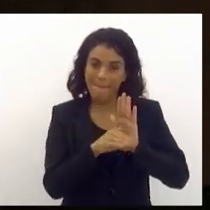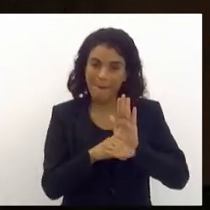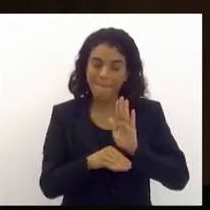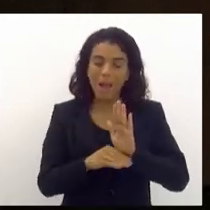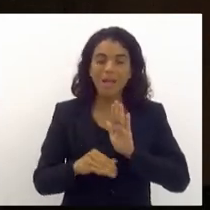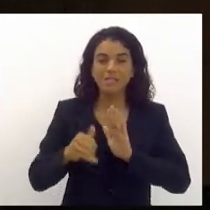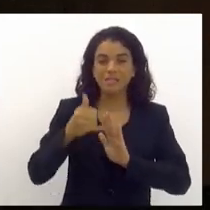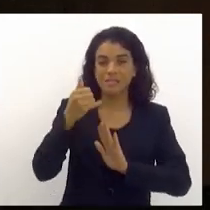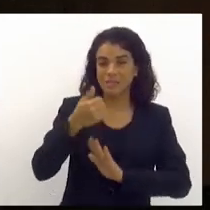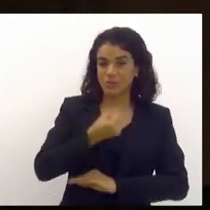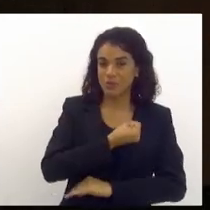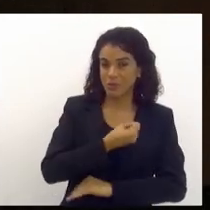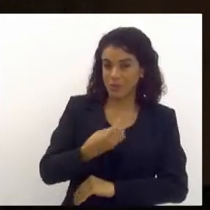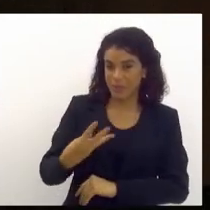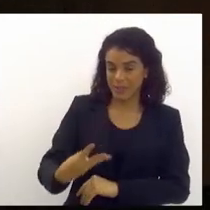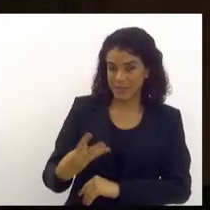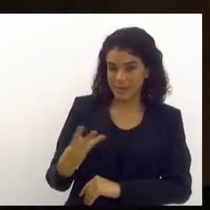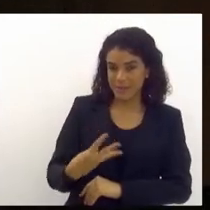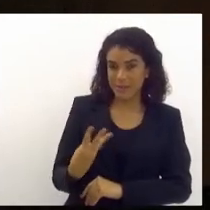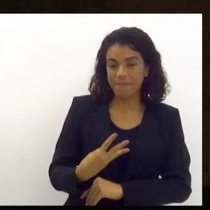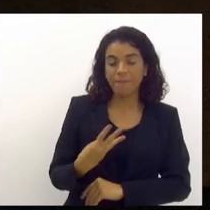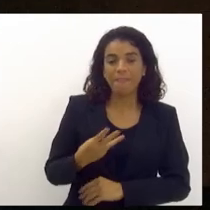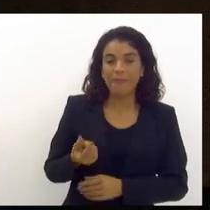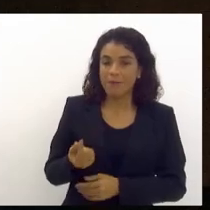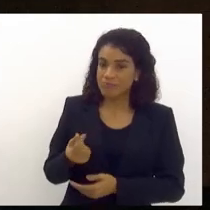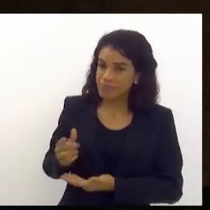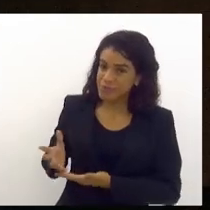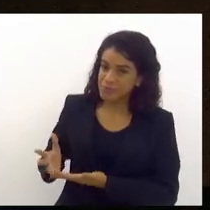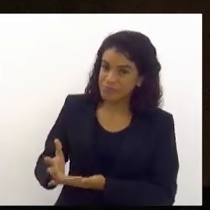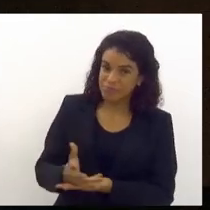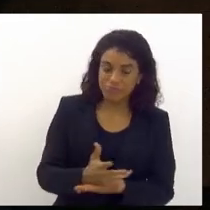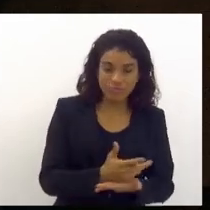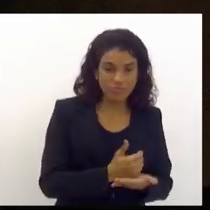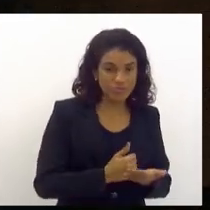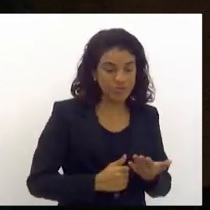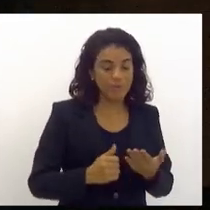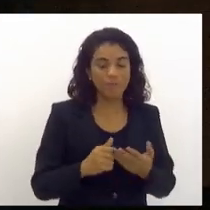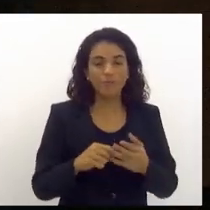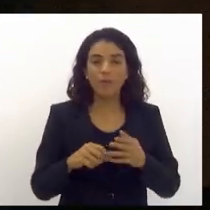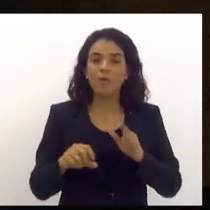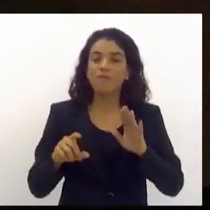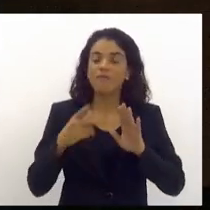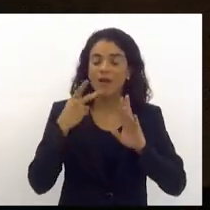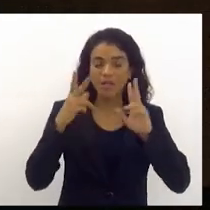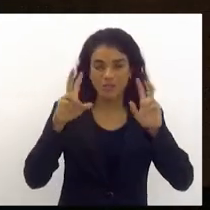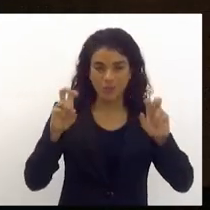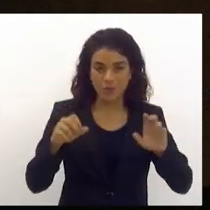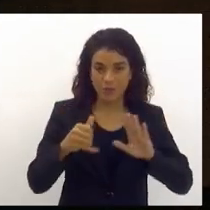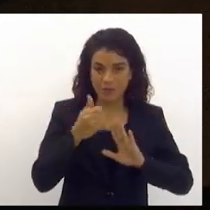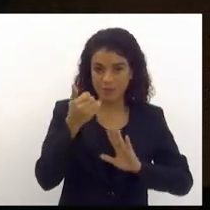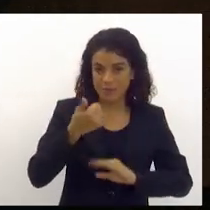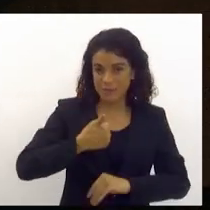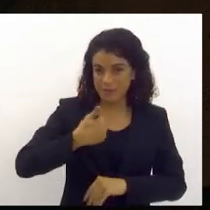inciso 3. As receitas de que trata o inciso 1º